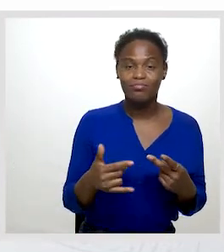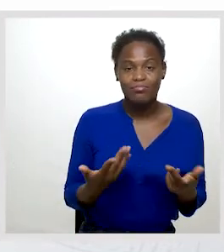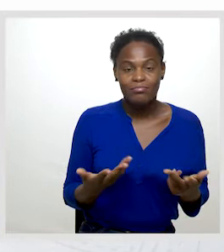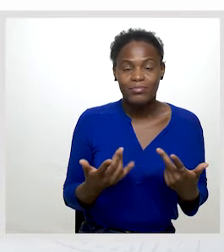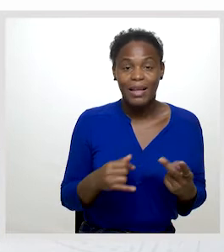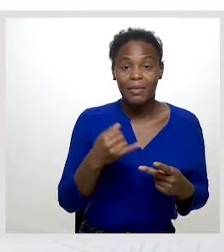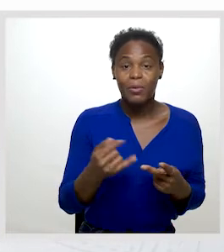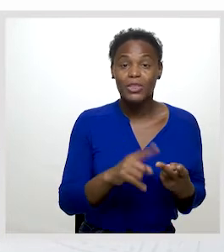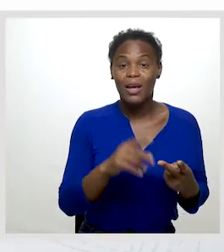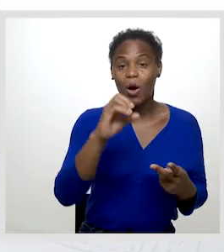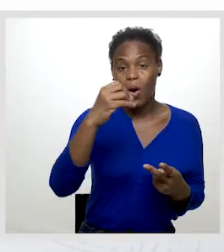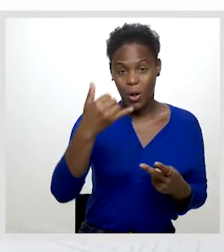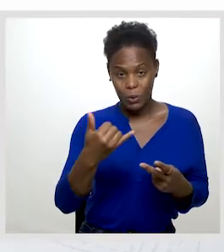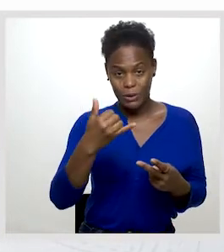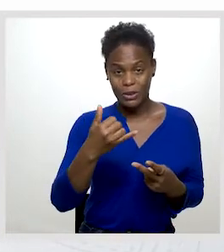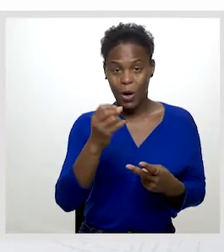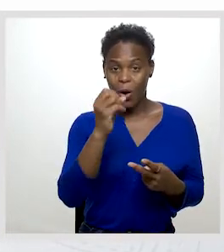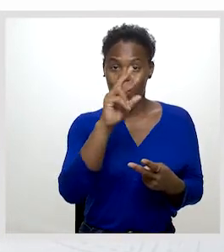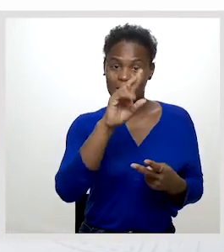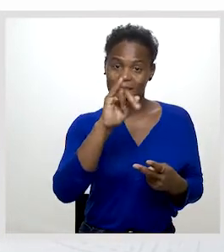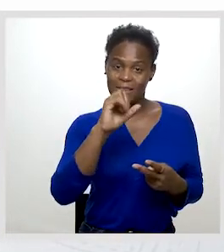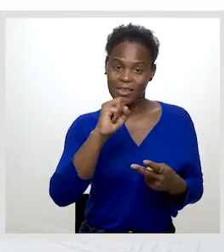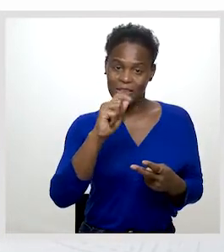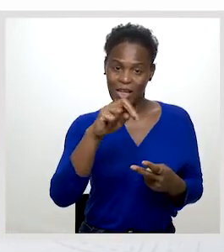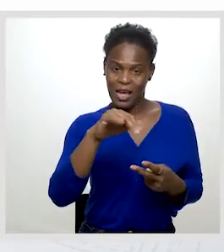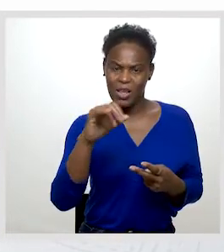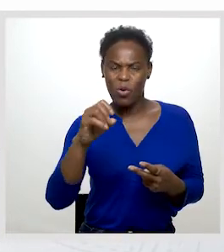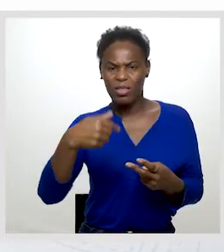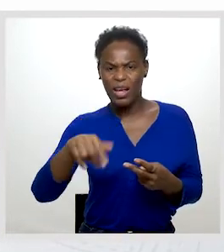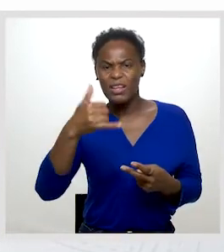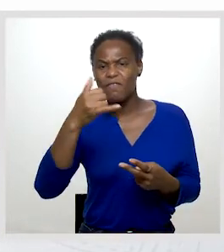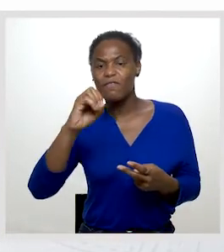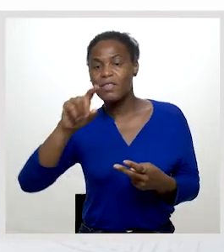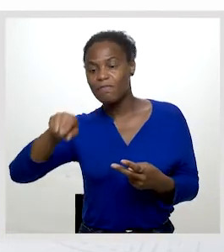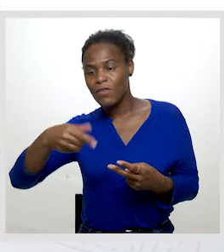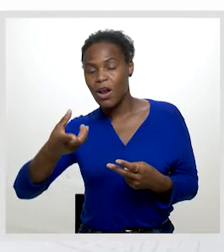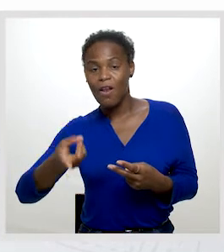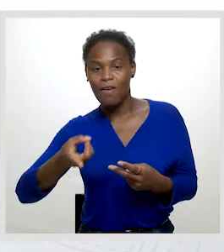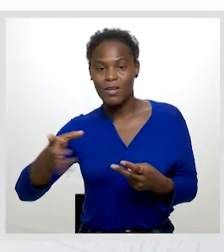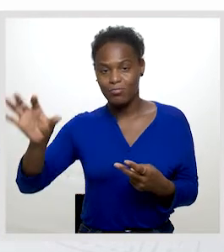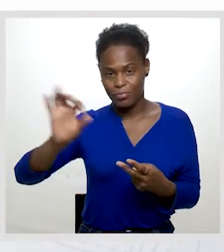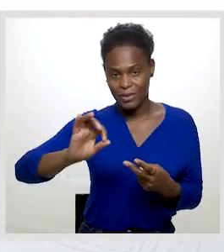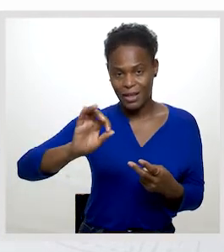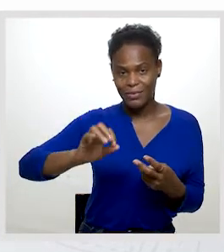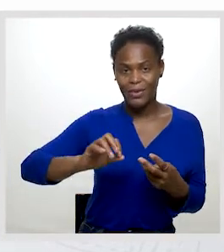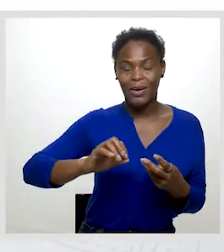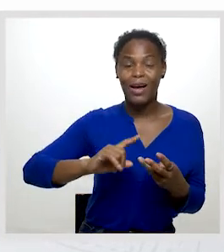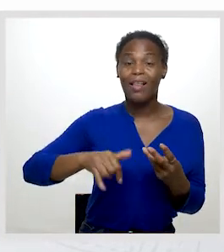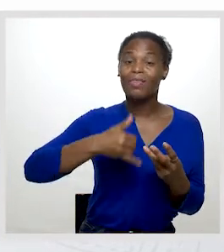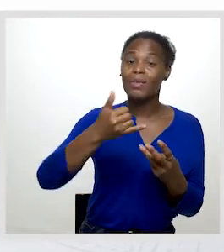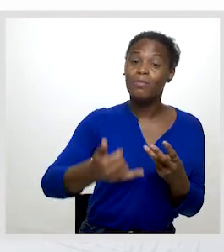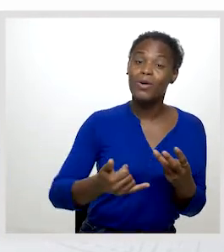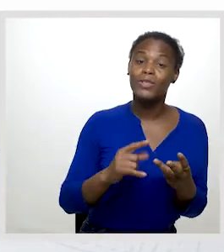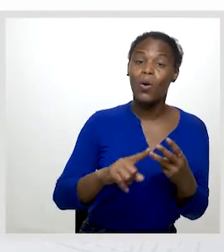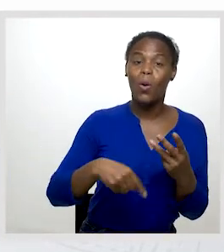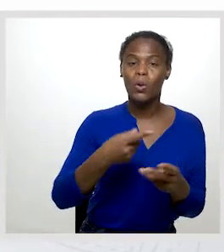veio o oxigênio, que ocupa um volume de 20,9%, e os